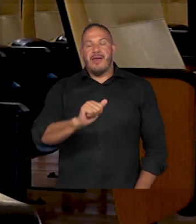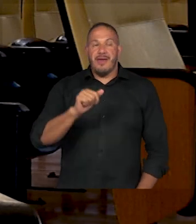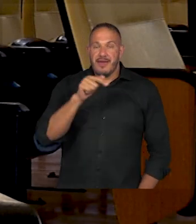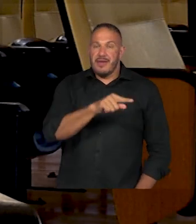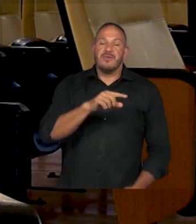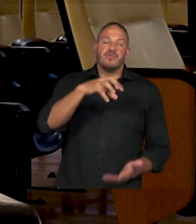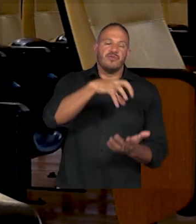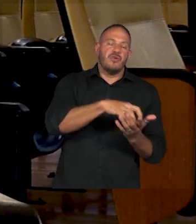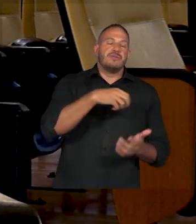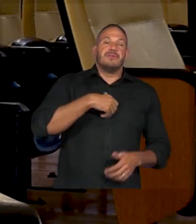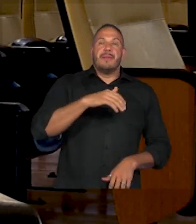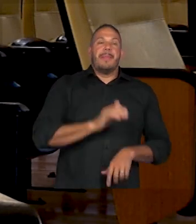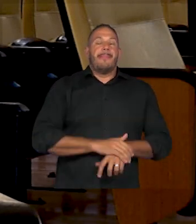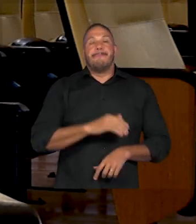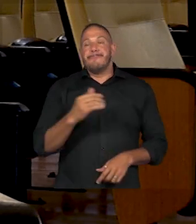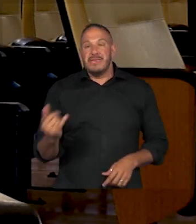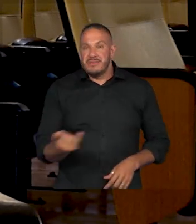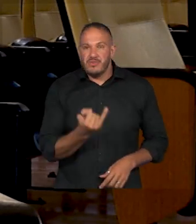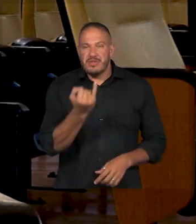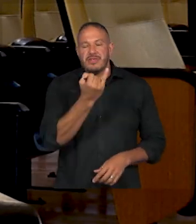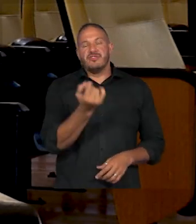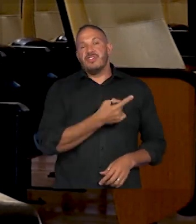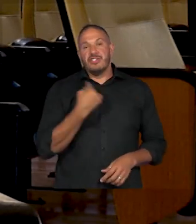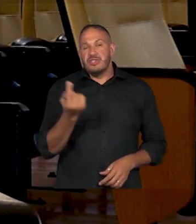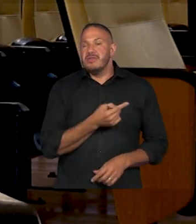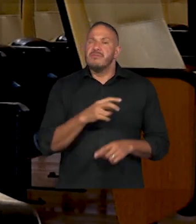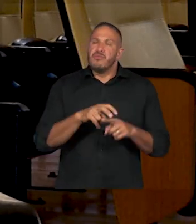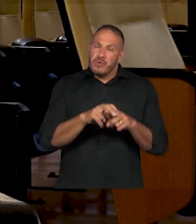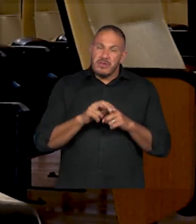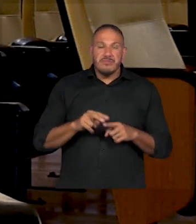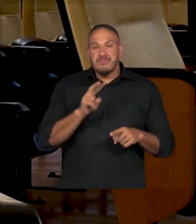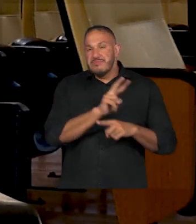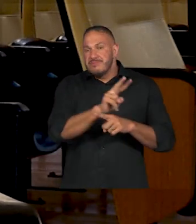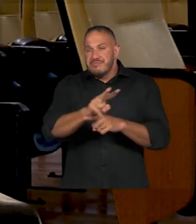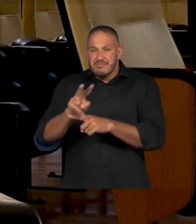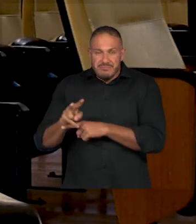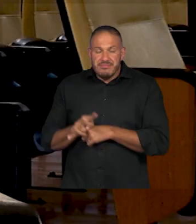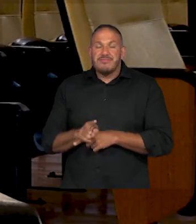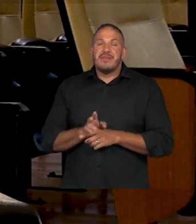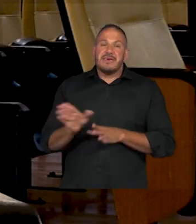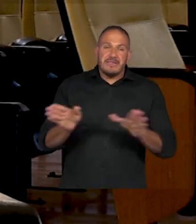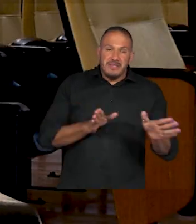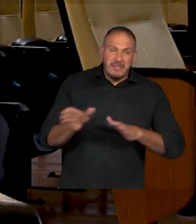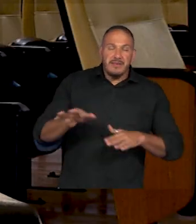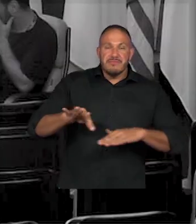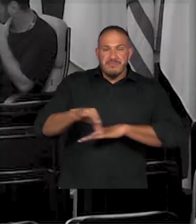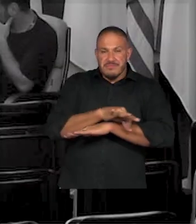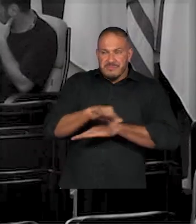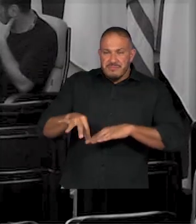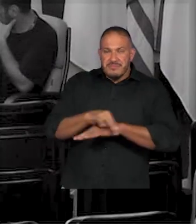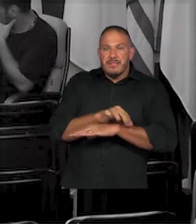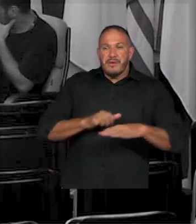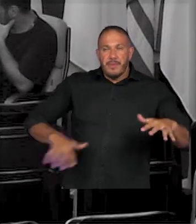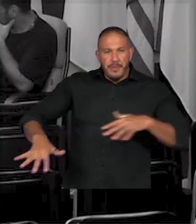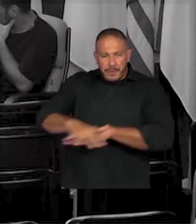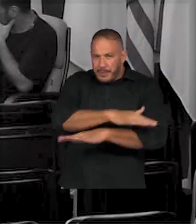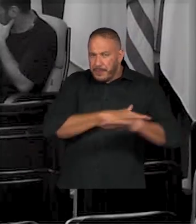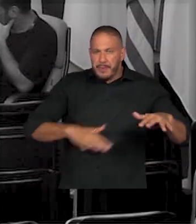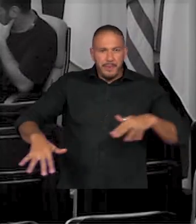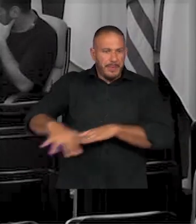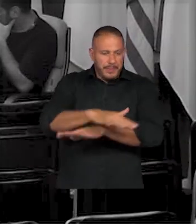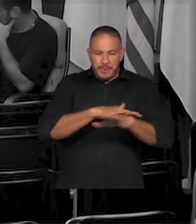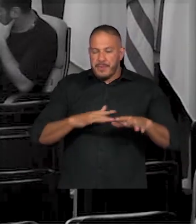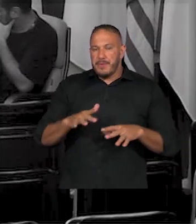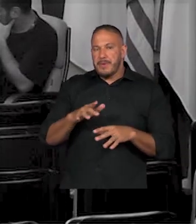mais importantes que nós temos lá, por cuidar da parte da acessibilidade arquitetônica, da acessibilidade